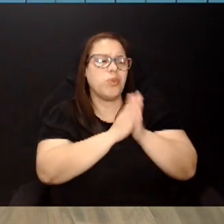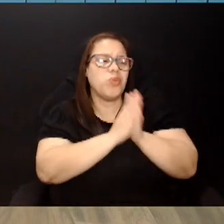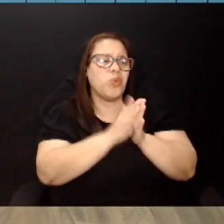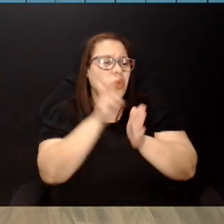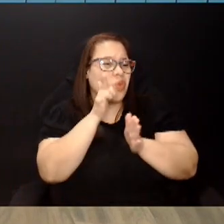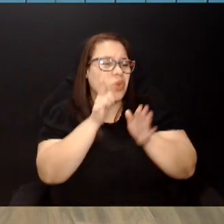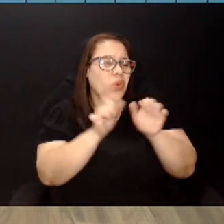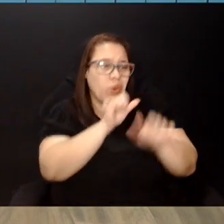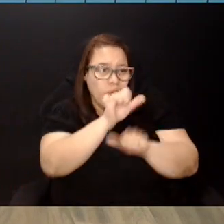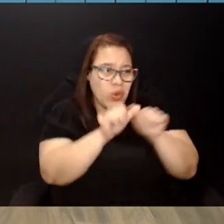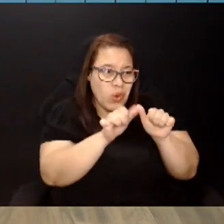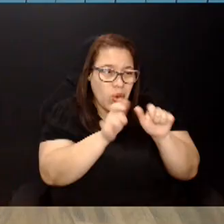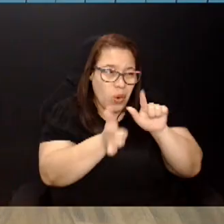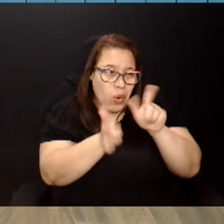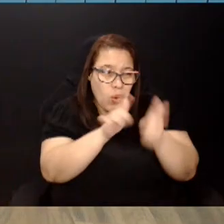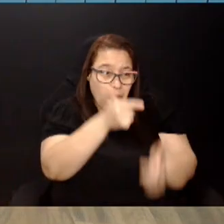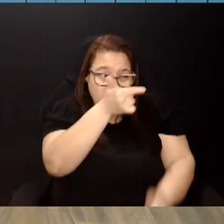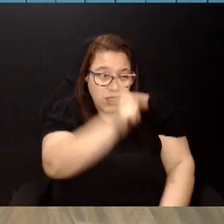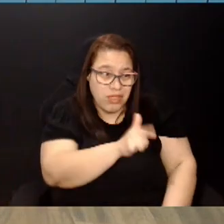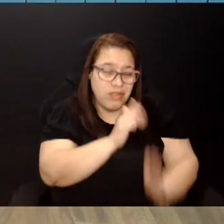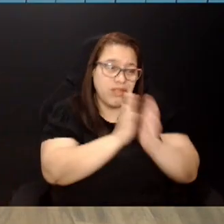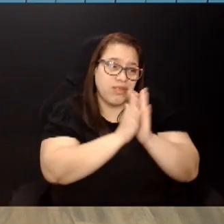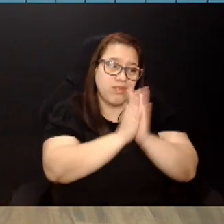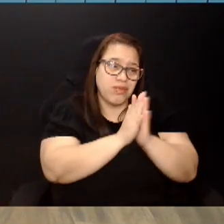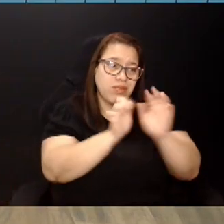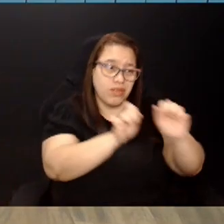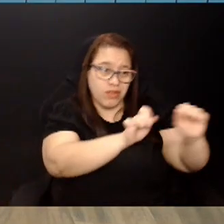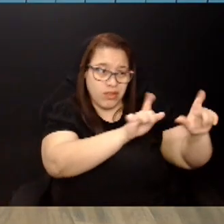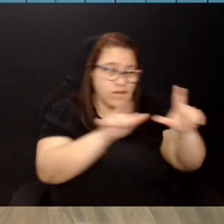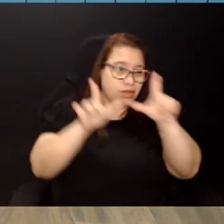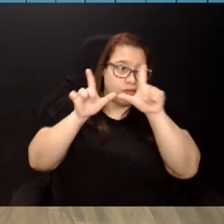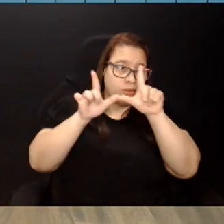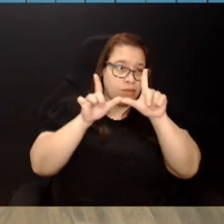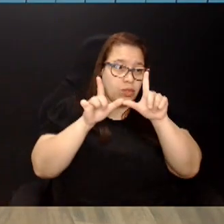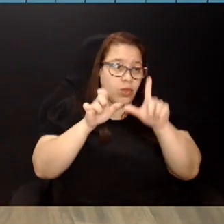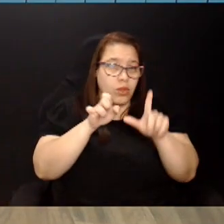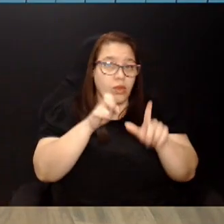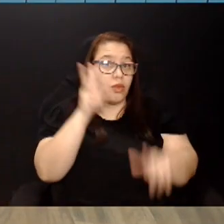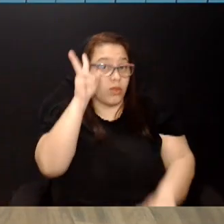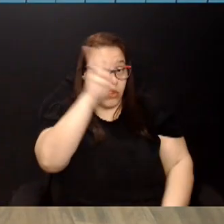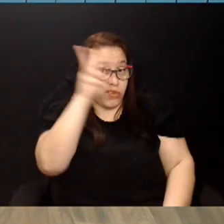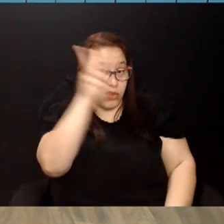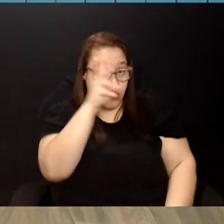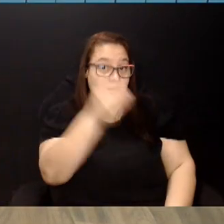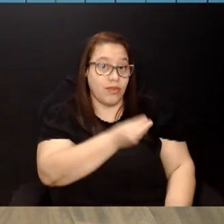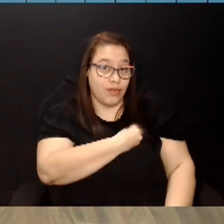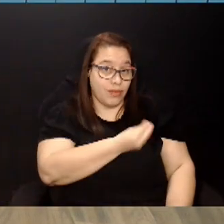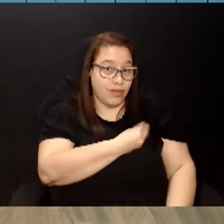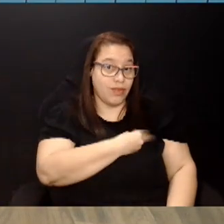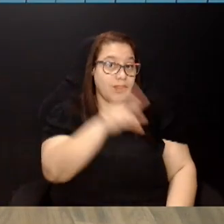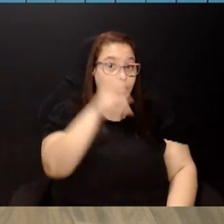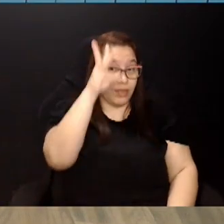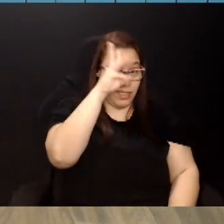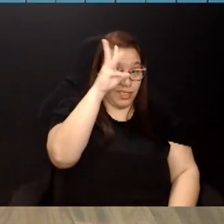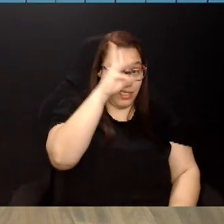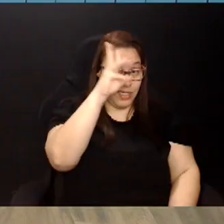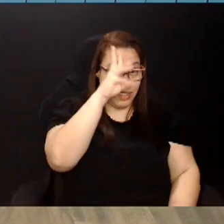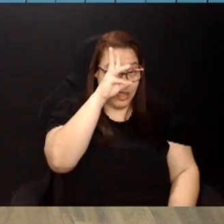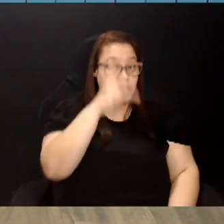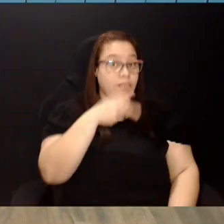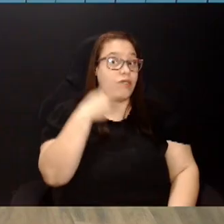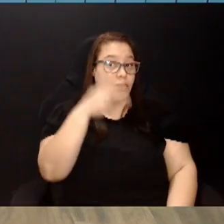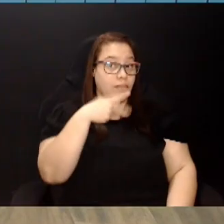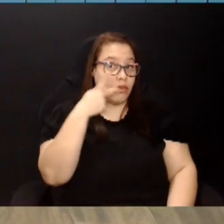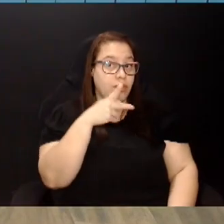só inverter de novo para a horizontal para você ficar na tela cheia. Lembrando que nós estamos ao vivo nesta terça-feira, falando sobre a lei